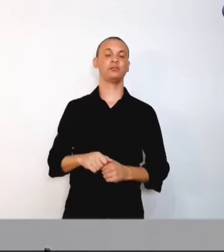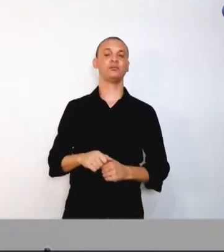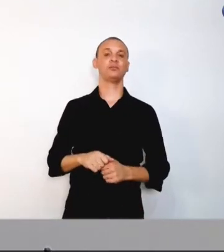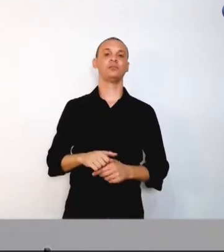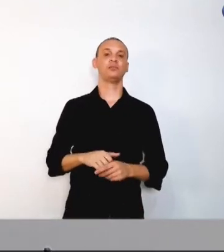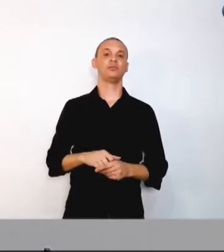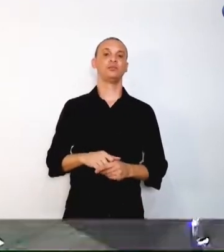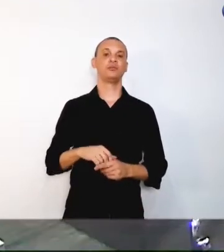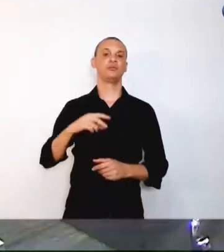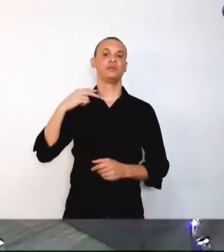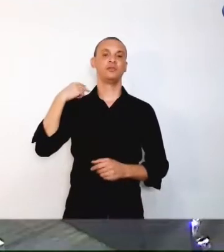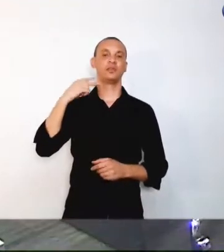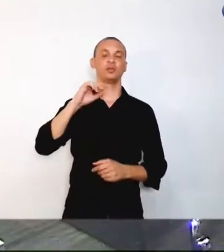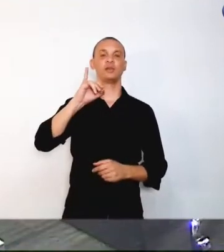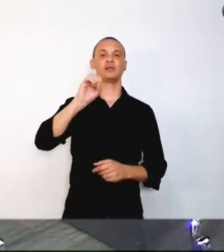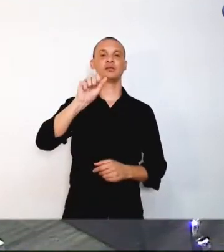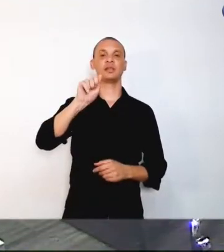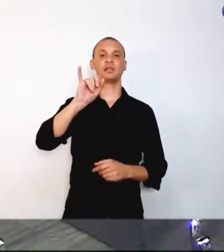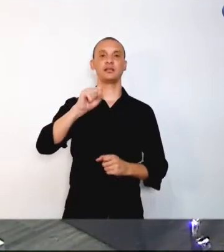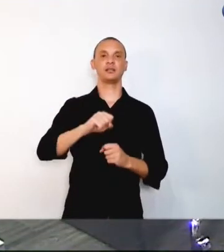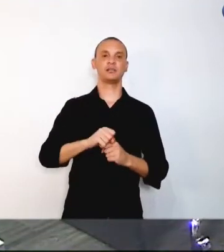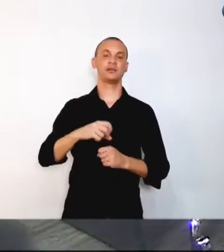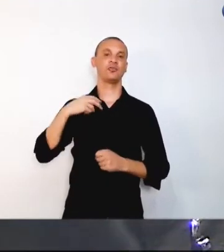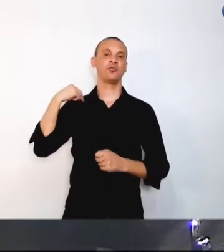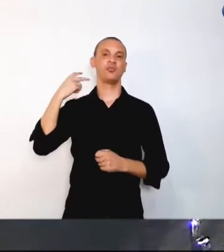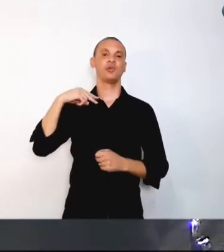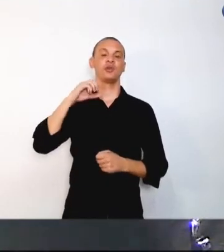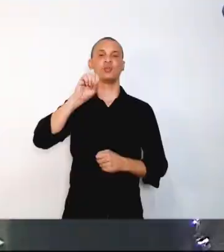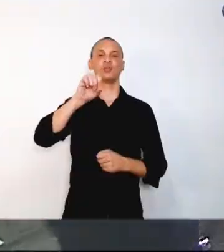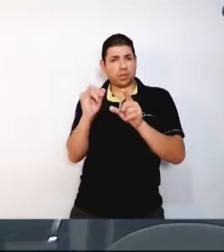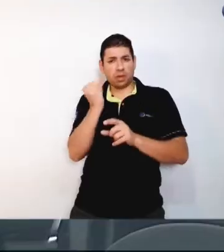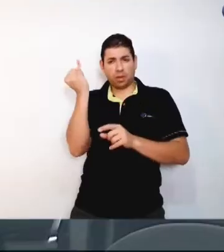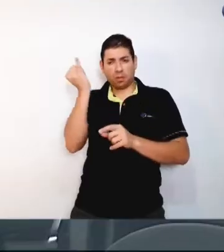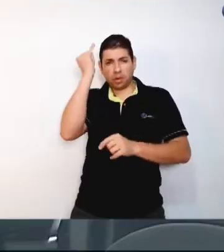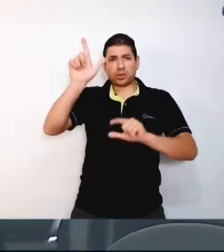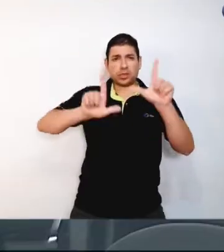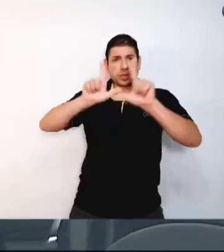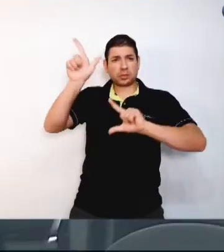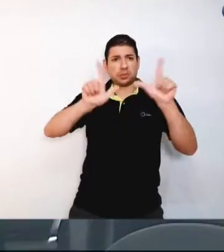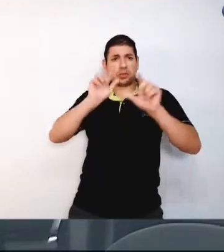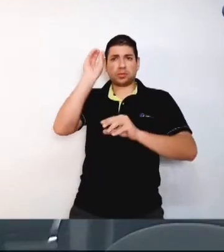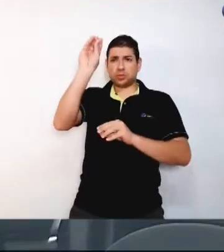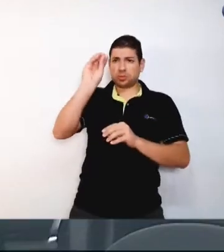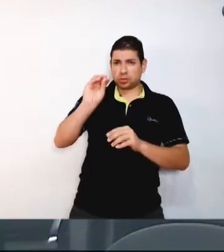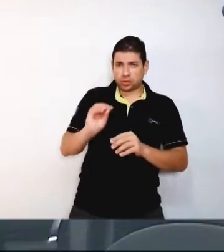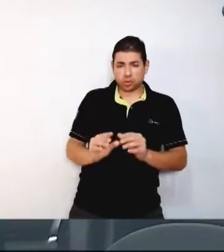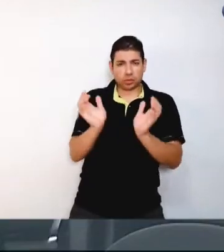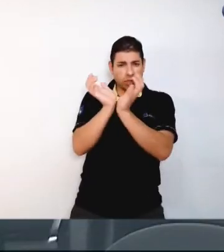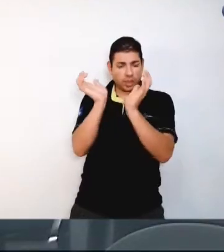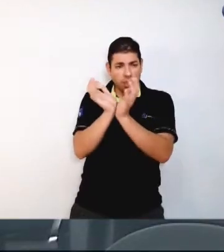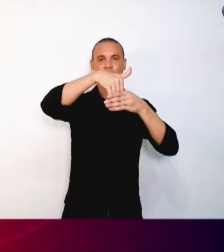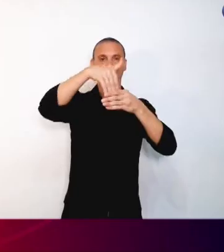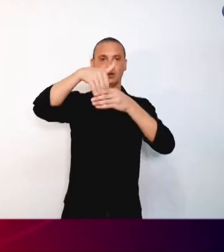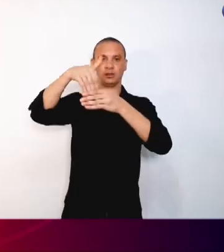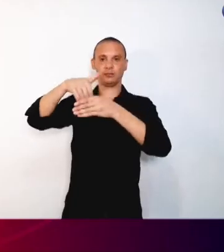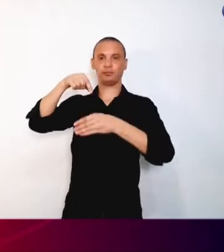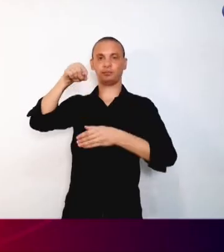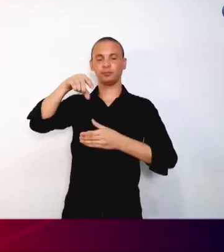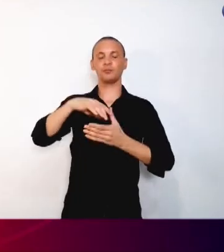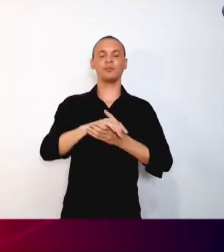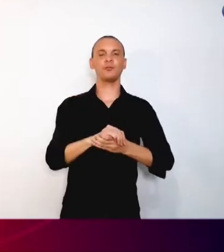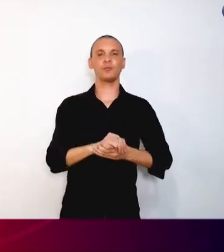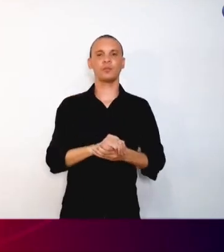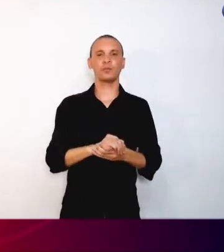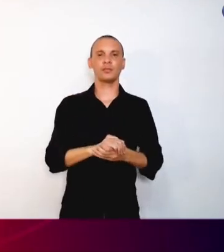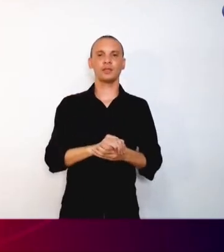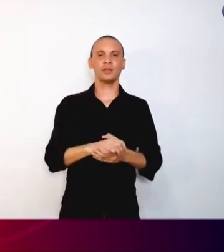Por iniciativa do prefeito, o espaço onde ficam instaladas as torres de televisão, no Jardim Paraíso, agora se